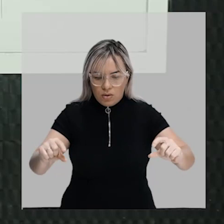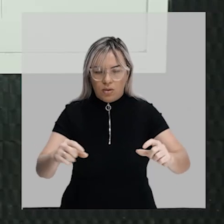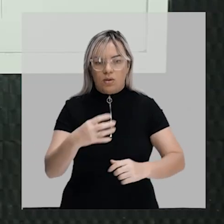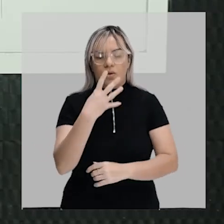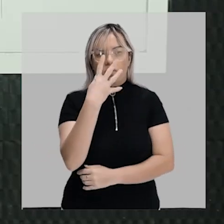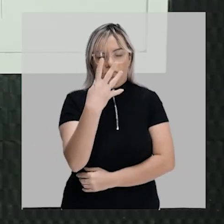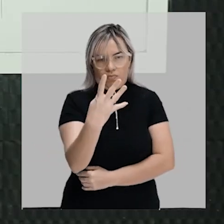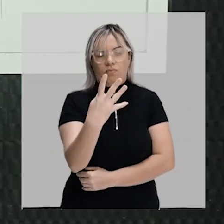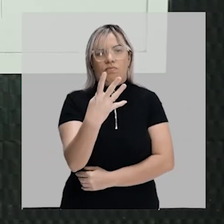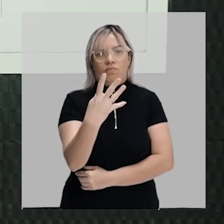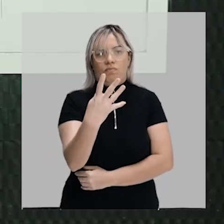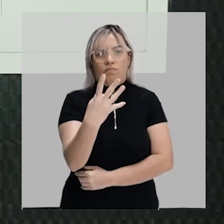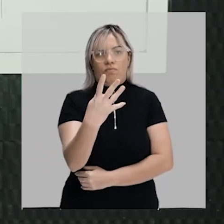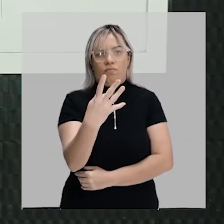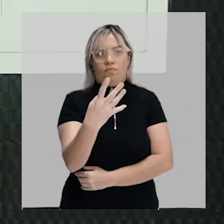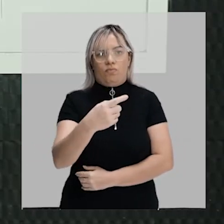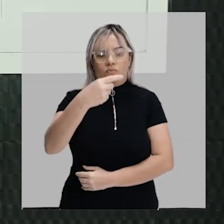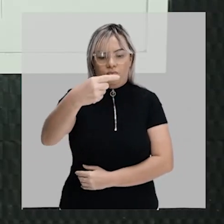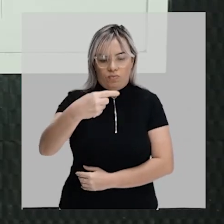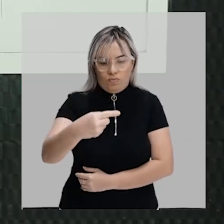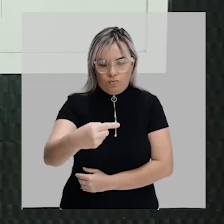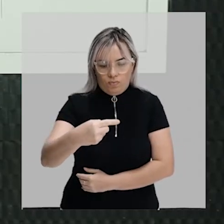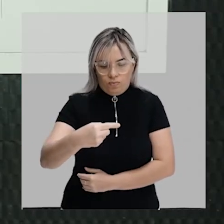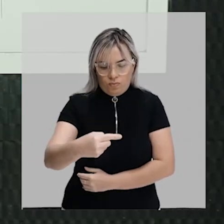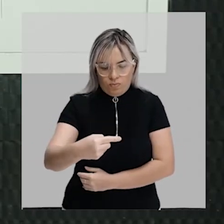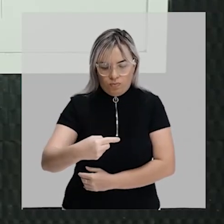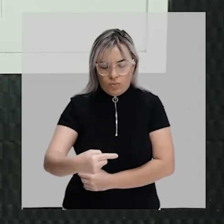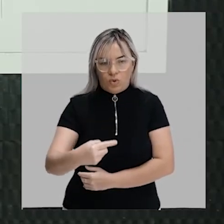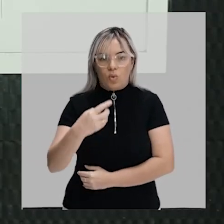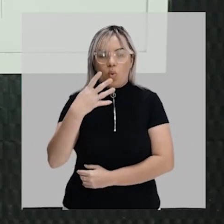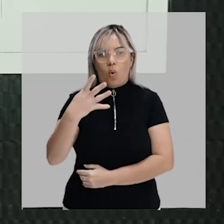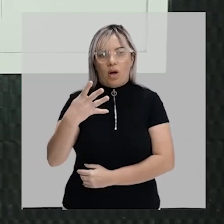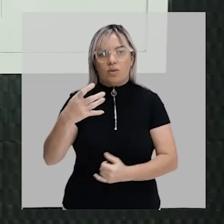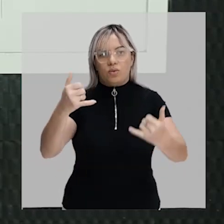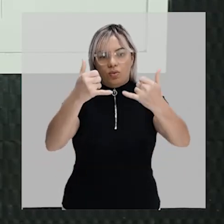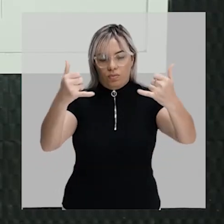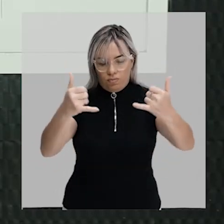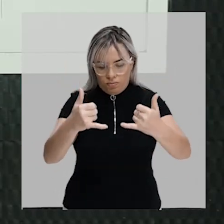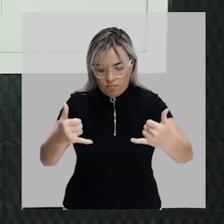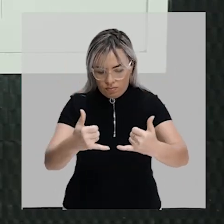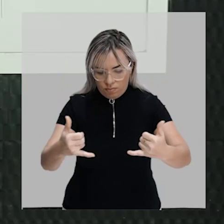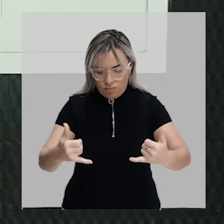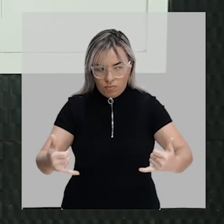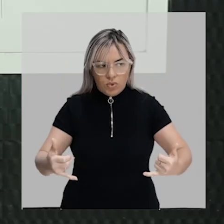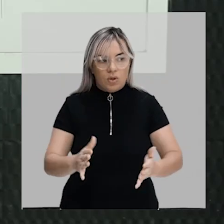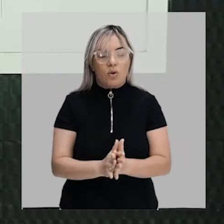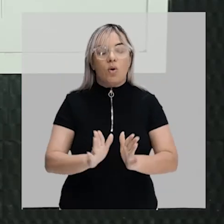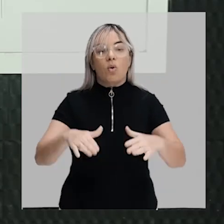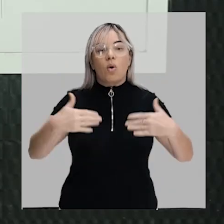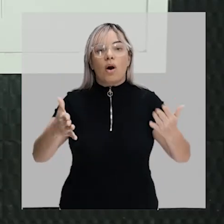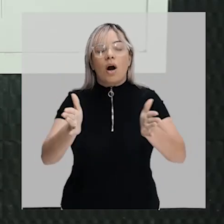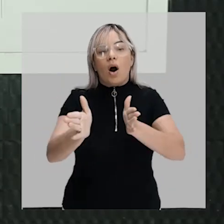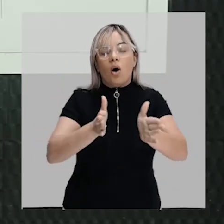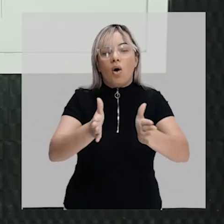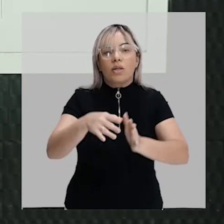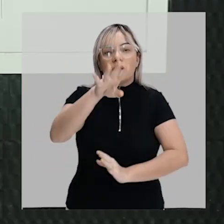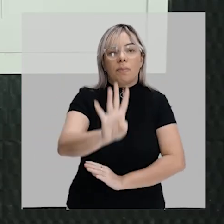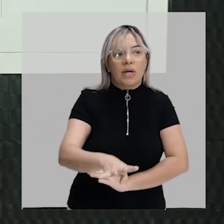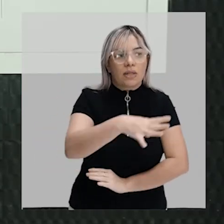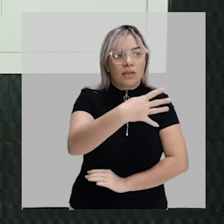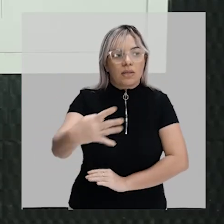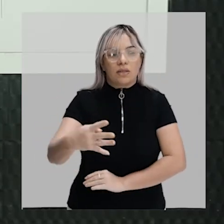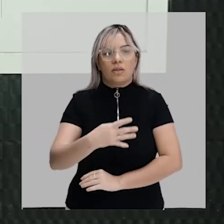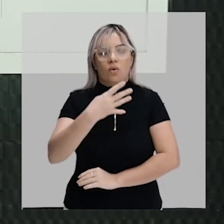elemento desse aqui forma uma linha Então qual é a ordem dessa Matriz é uma matriz 4 por 1